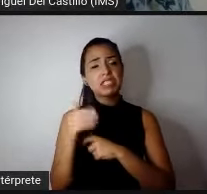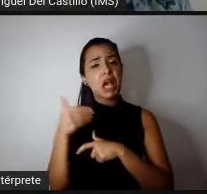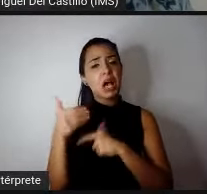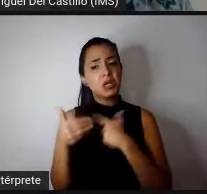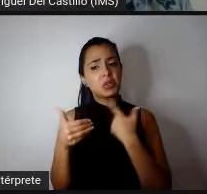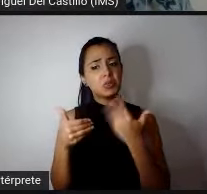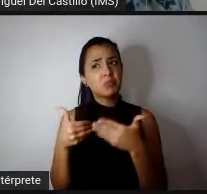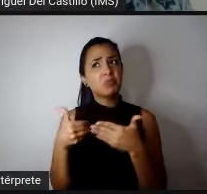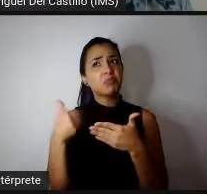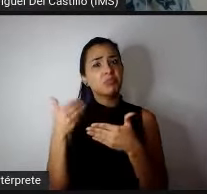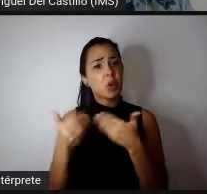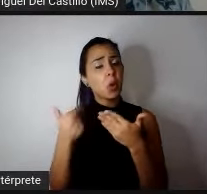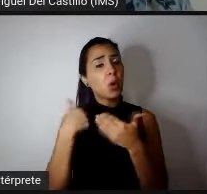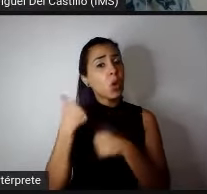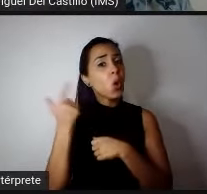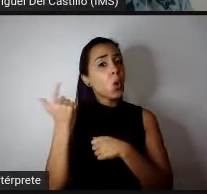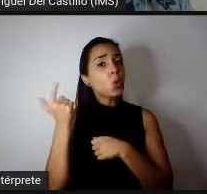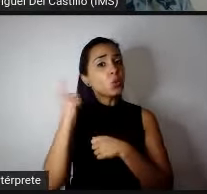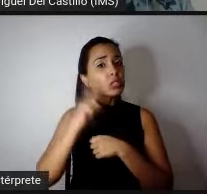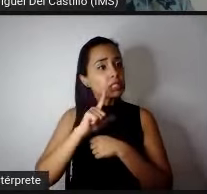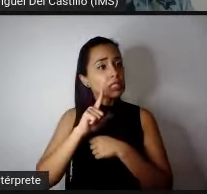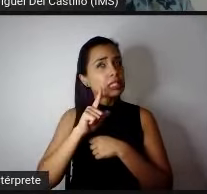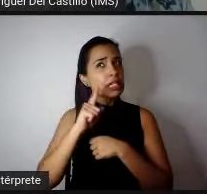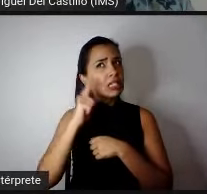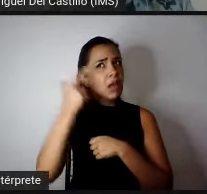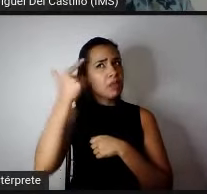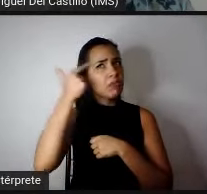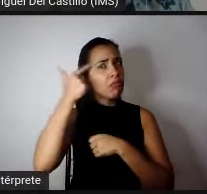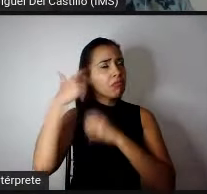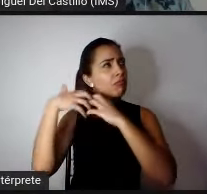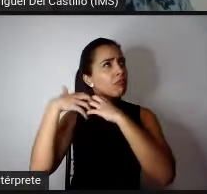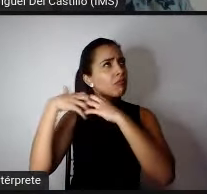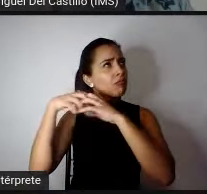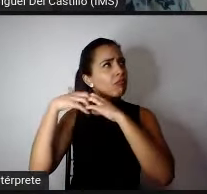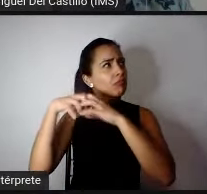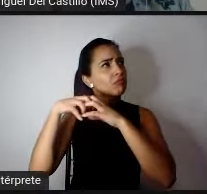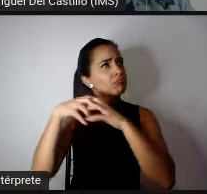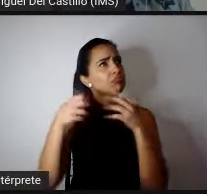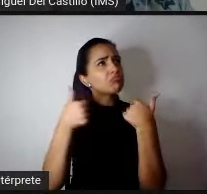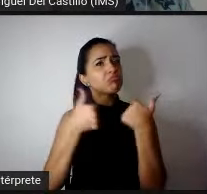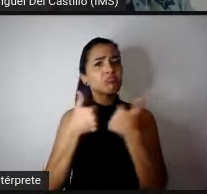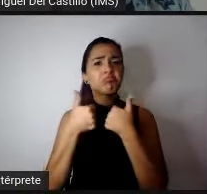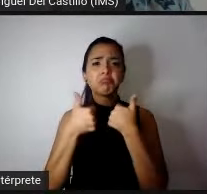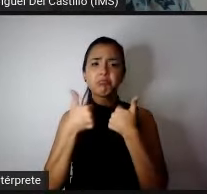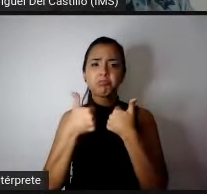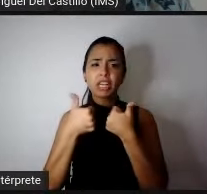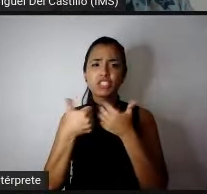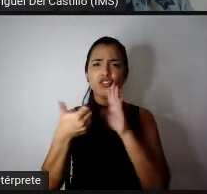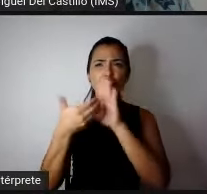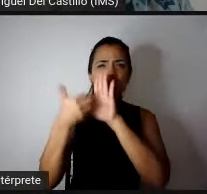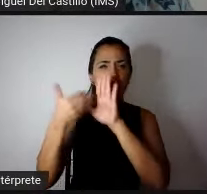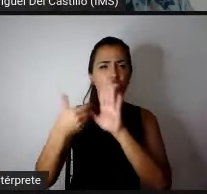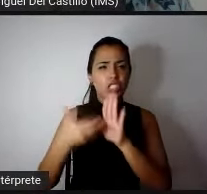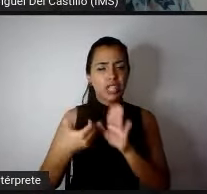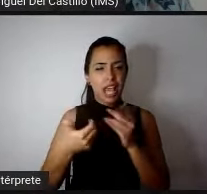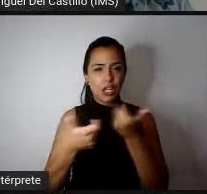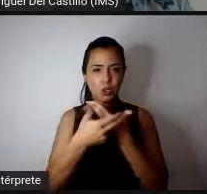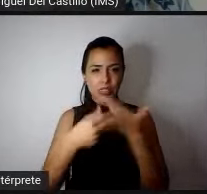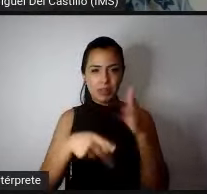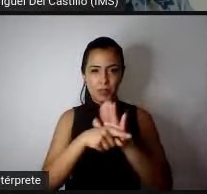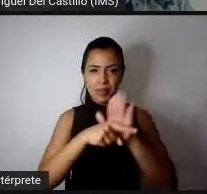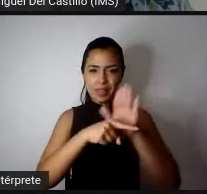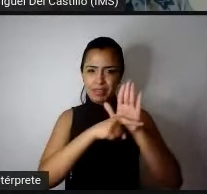pedras do chão, que você vê micas diferentes e você pode comprar outras coisas.